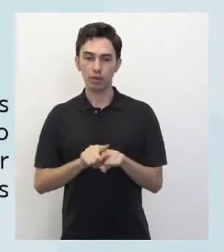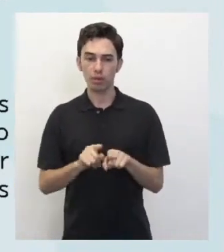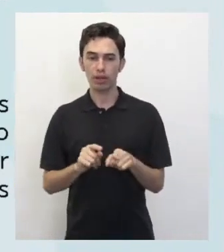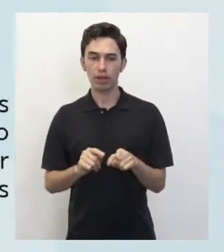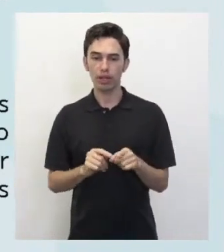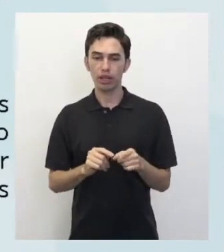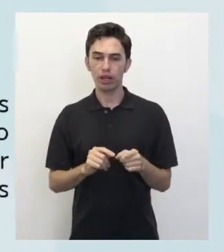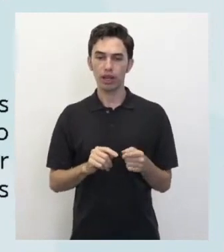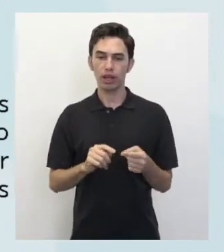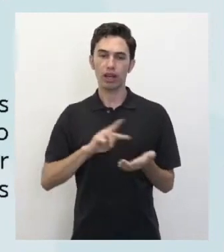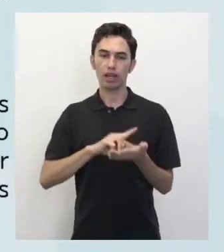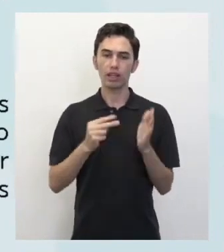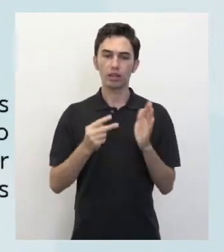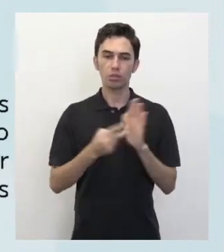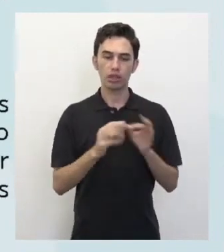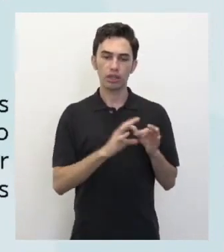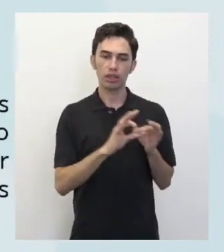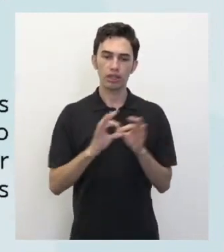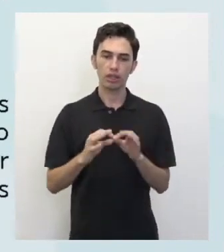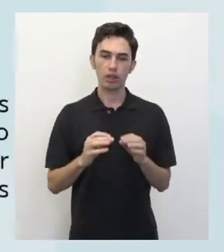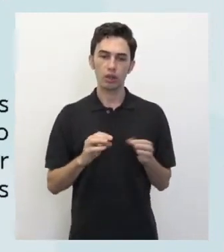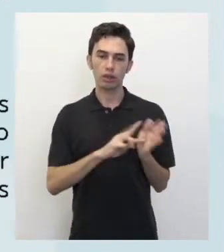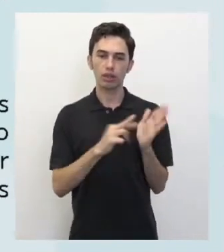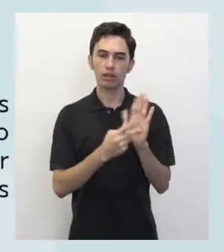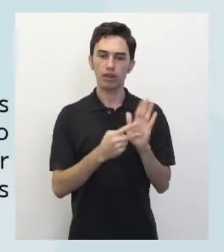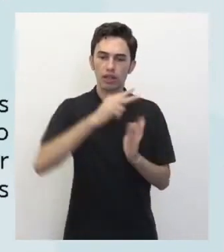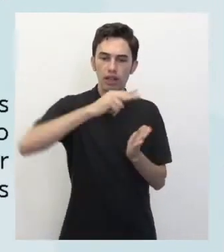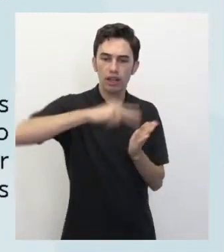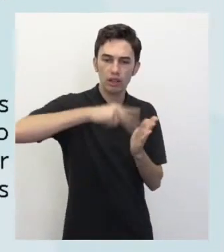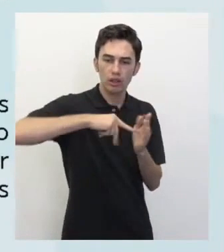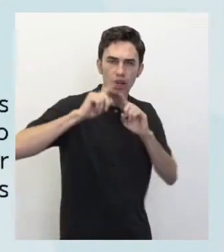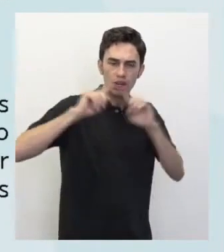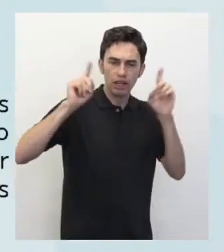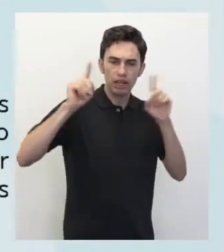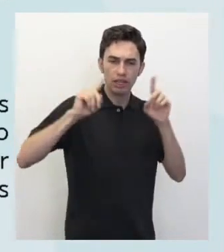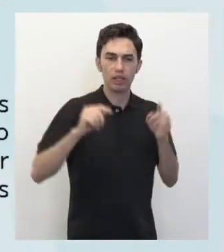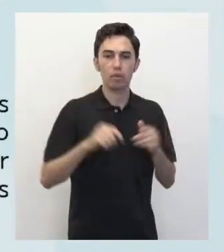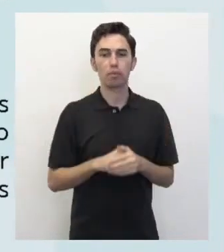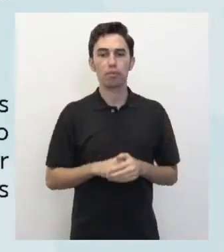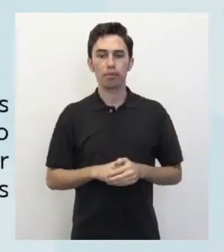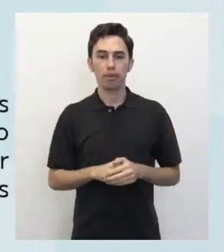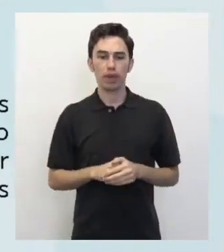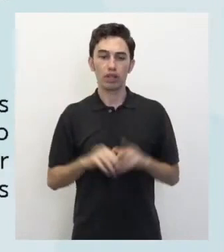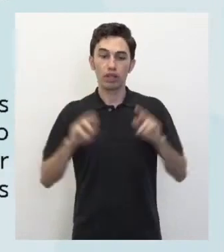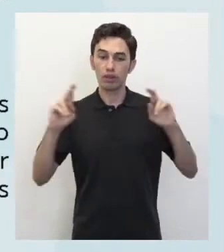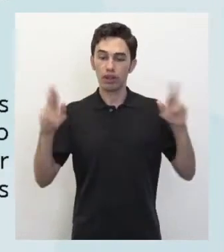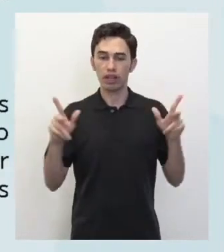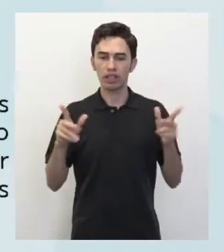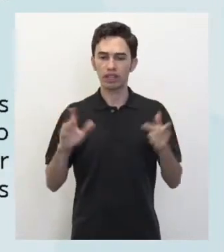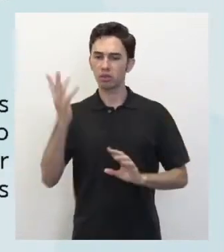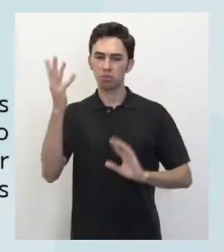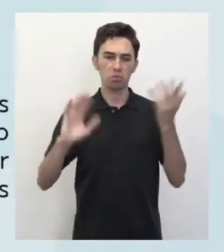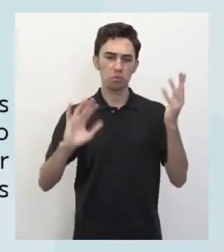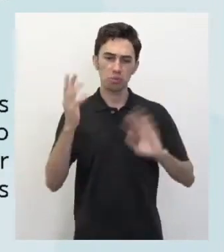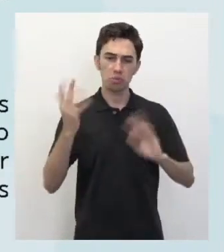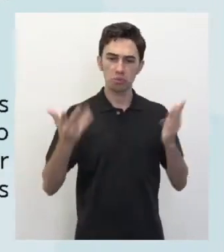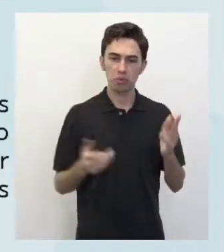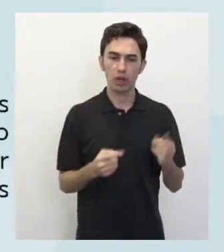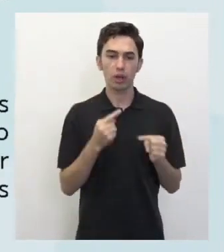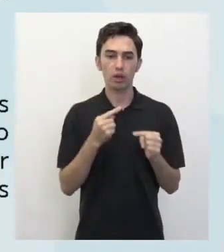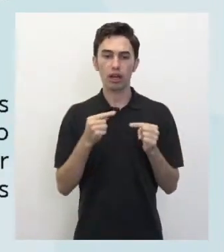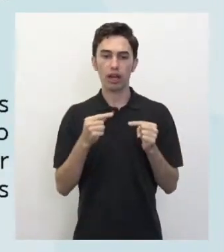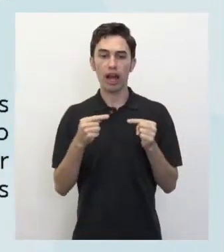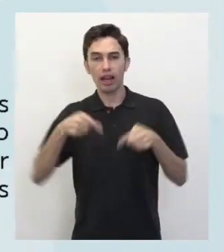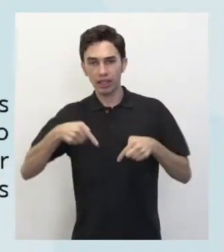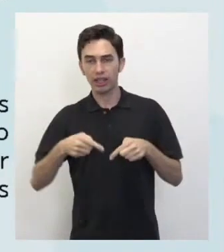diferentes situações, chamada aqui de habilidade essencial. Por que a habilidade essencial? Porque essa habilidade permeará todas as aulas da